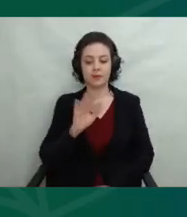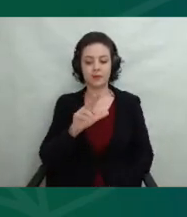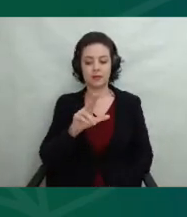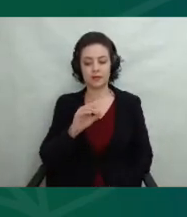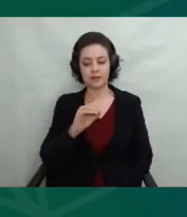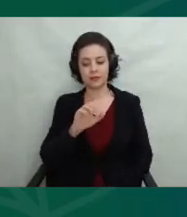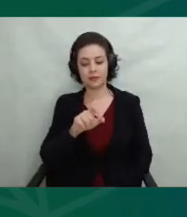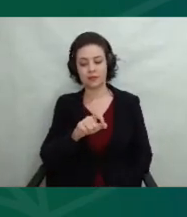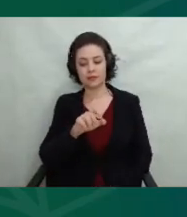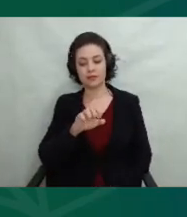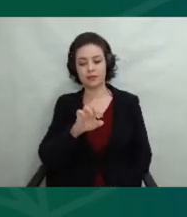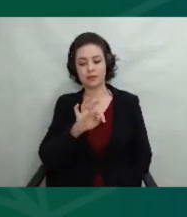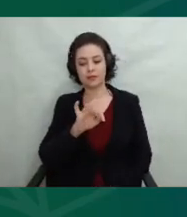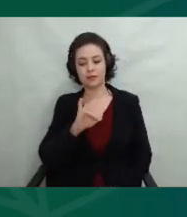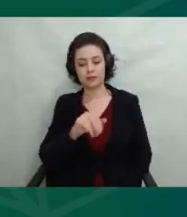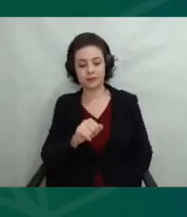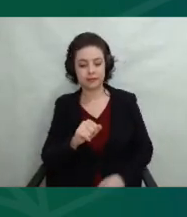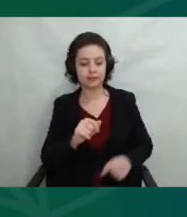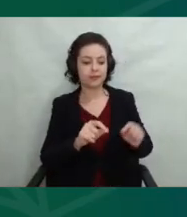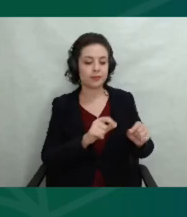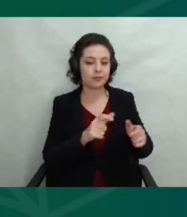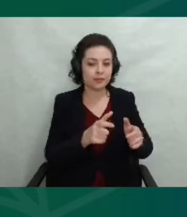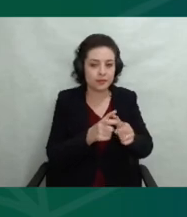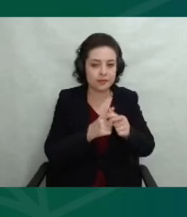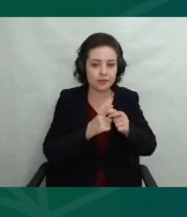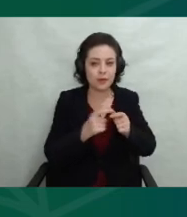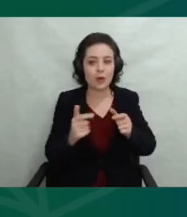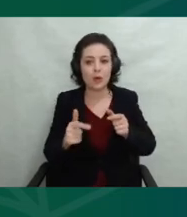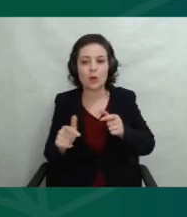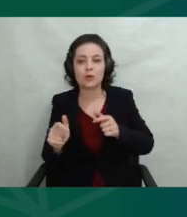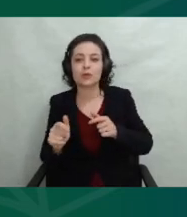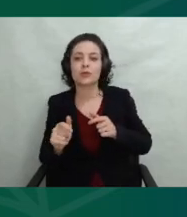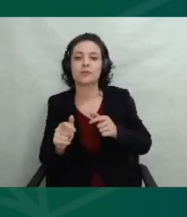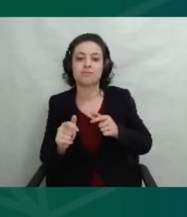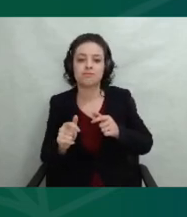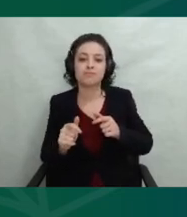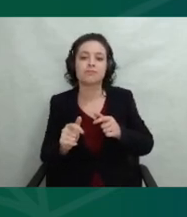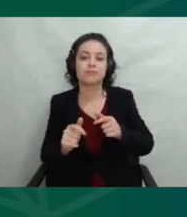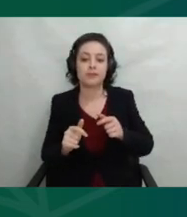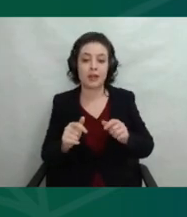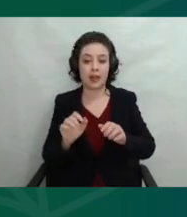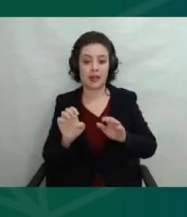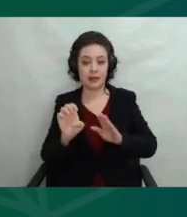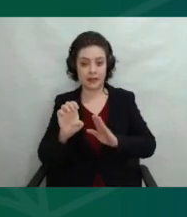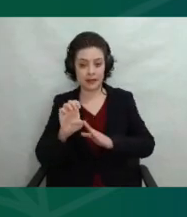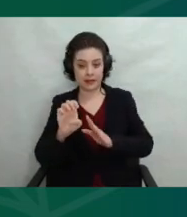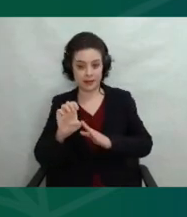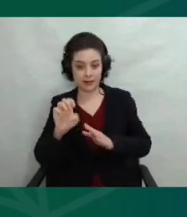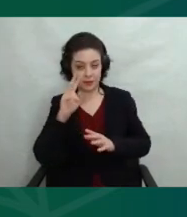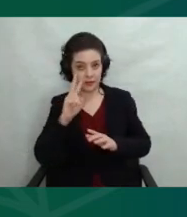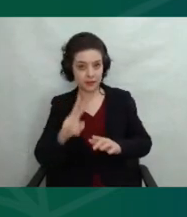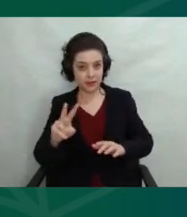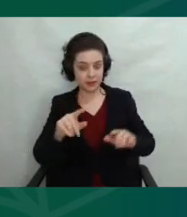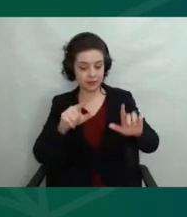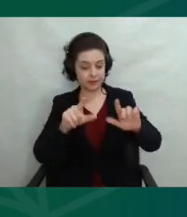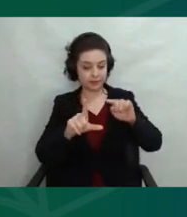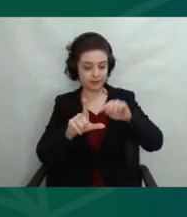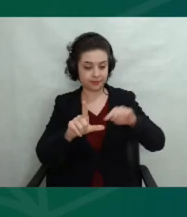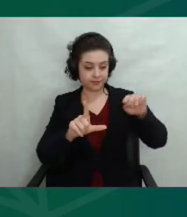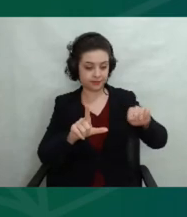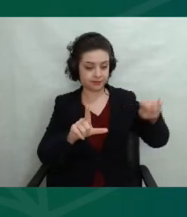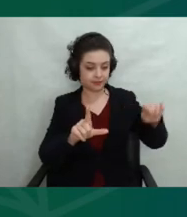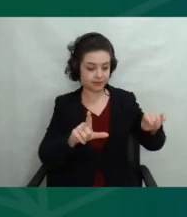a atividade da acetilcolinesterase, à esquerda, e a gente vai ver também que a fluoxetina